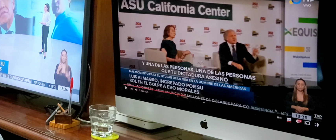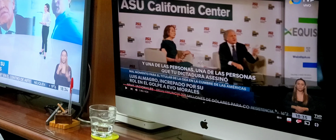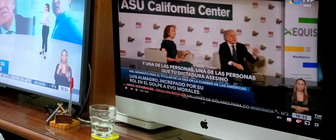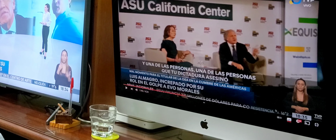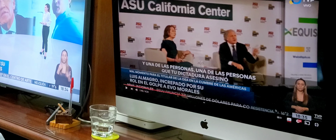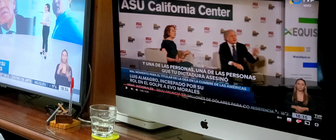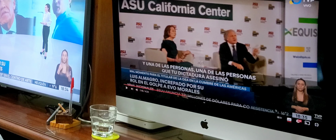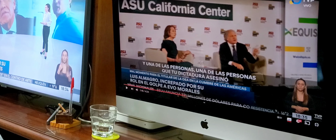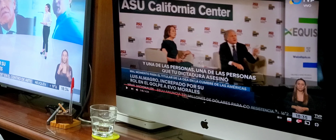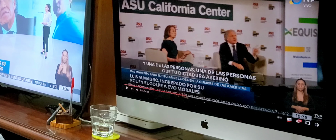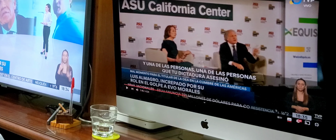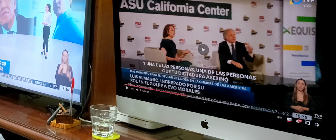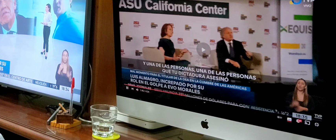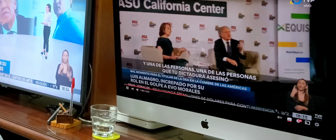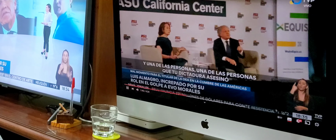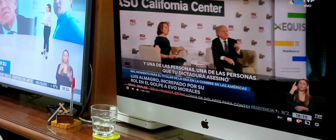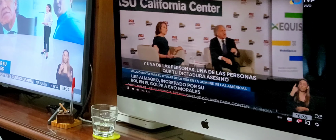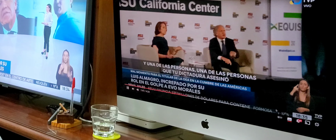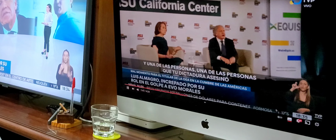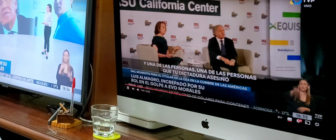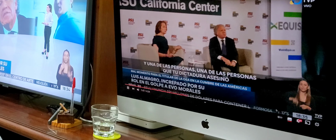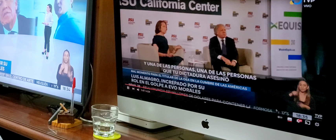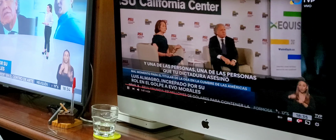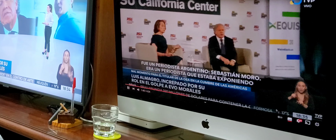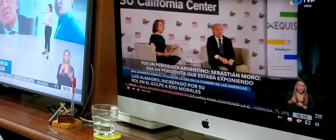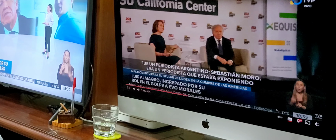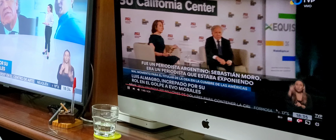que a tua ditadura assassinou,